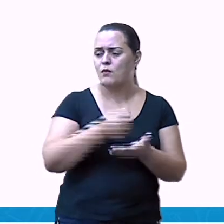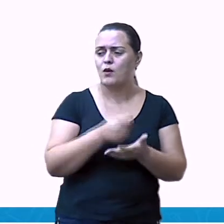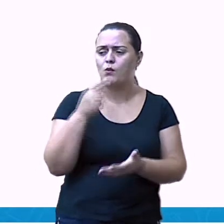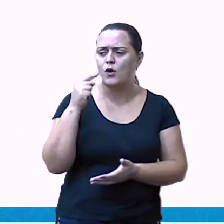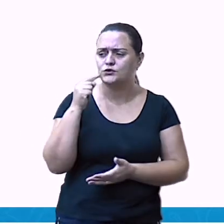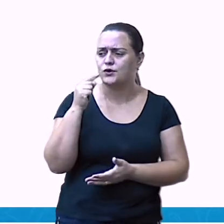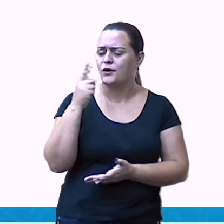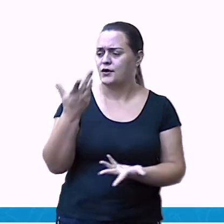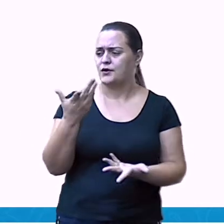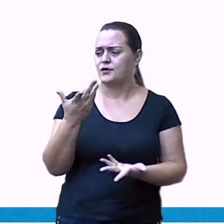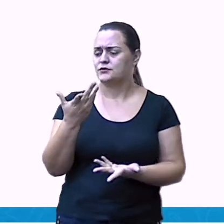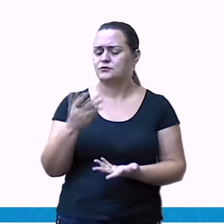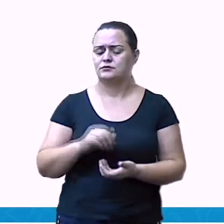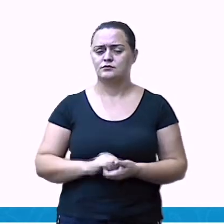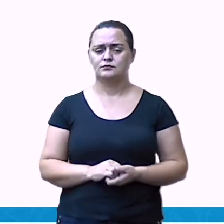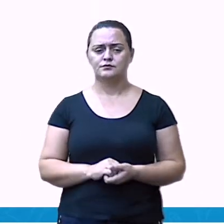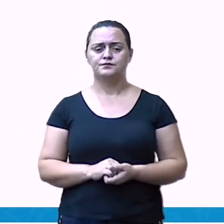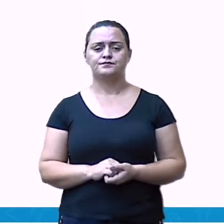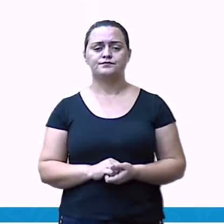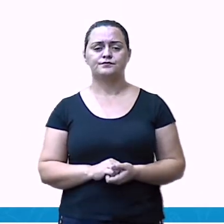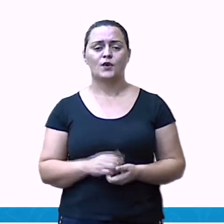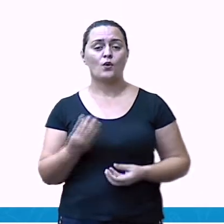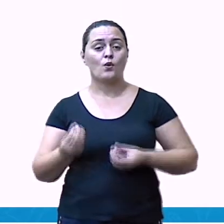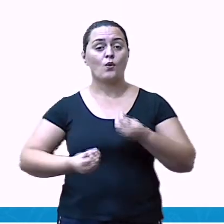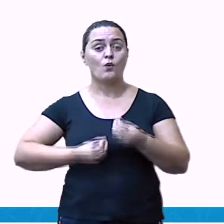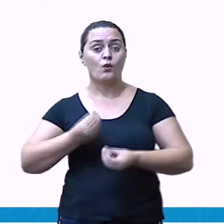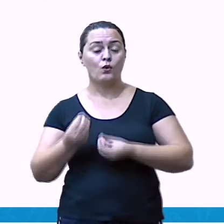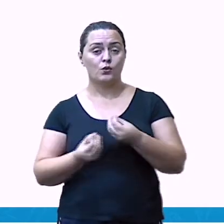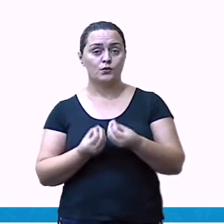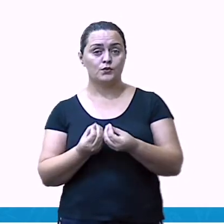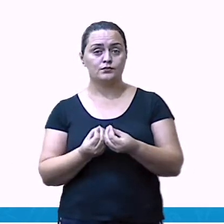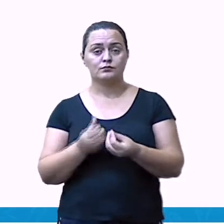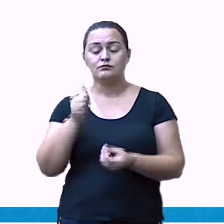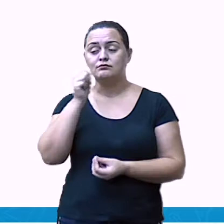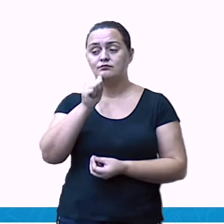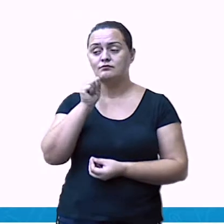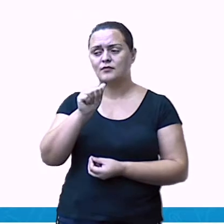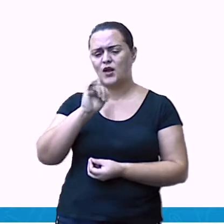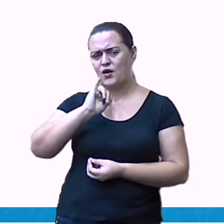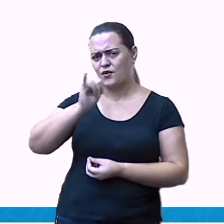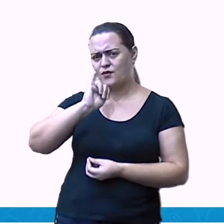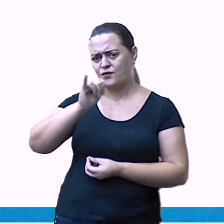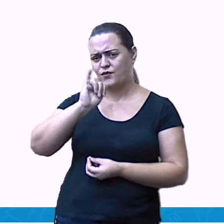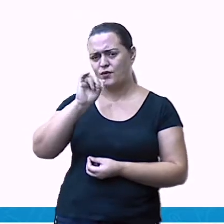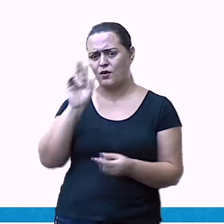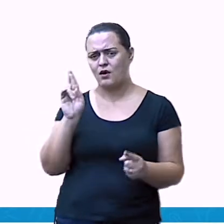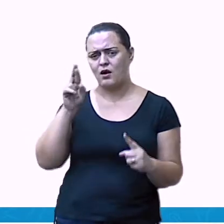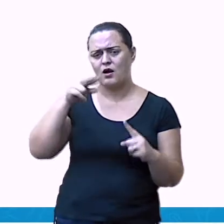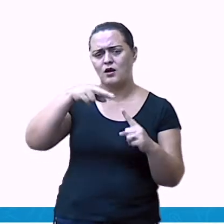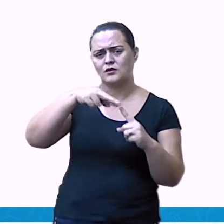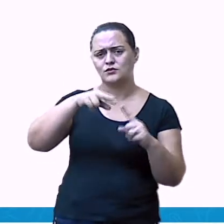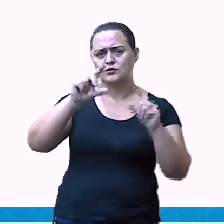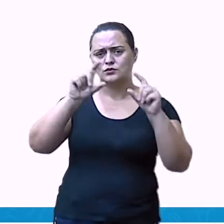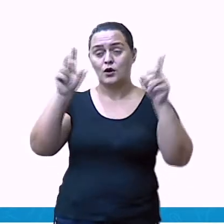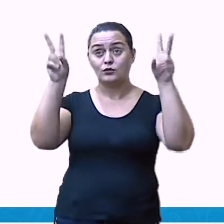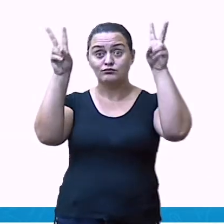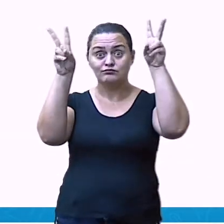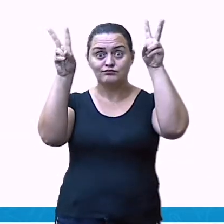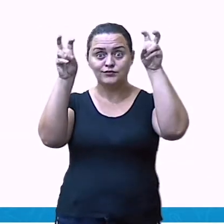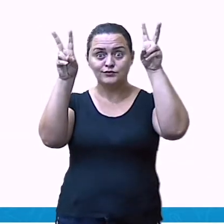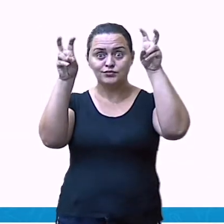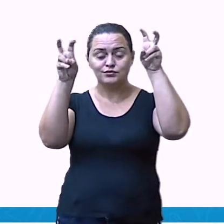chiclete a si mesmo. Como essa fala está relacionada ao título da